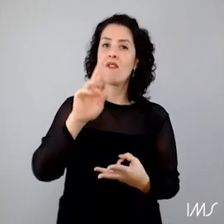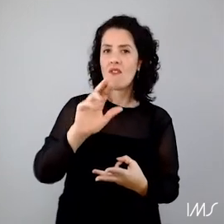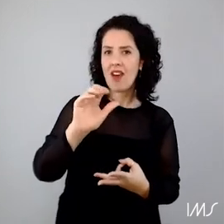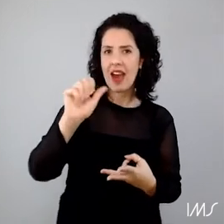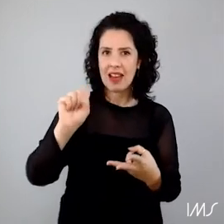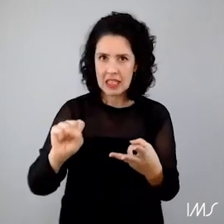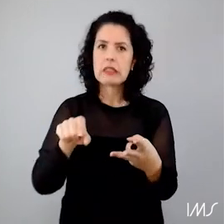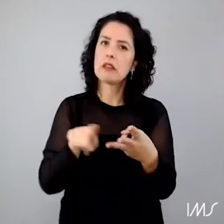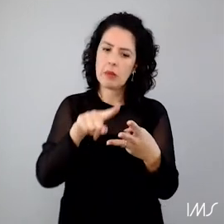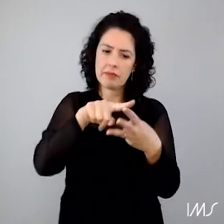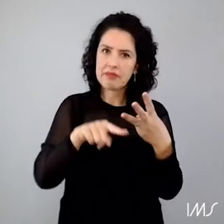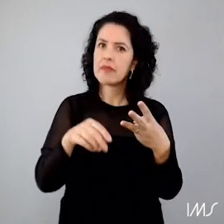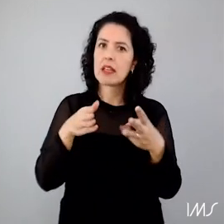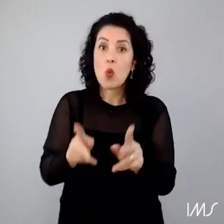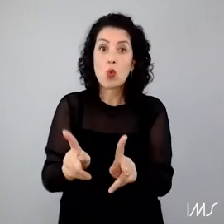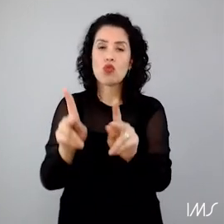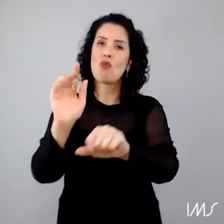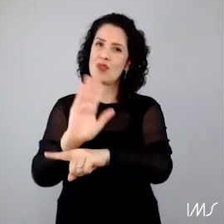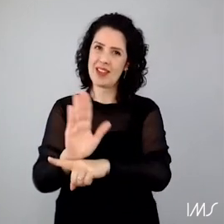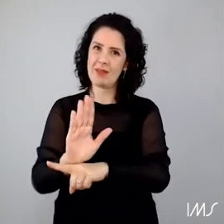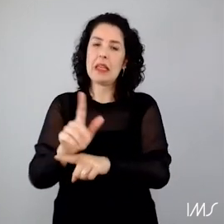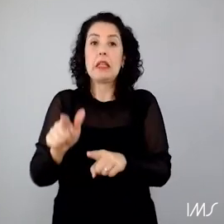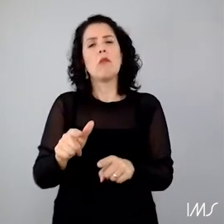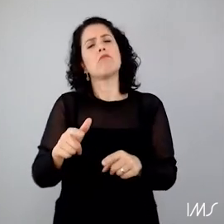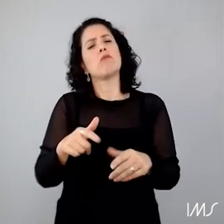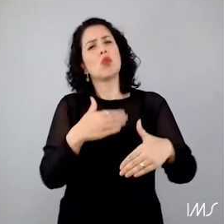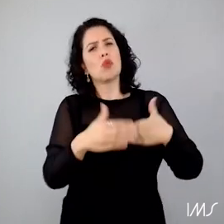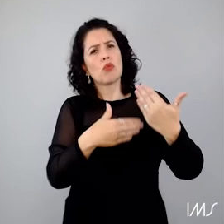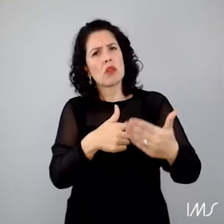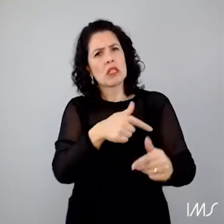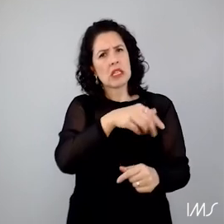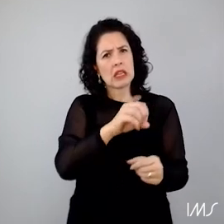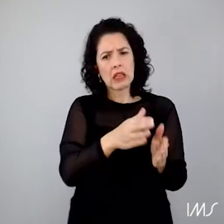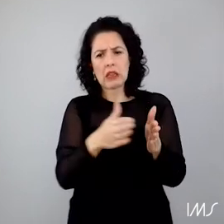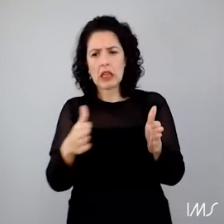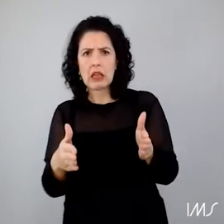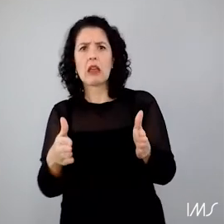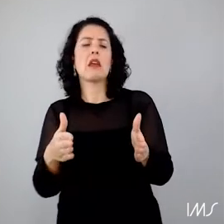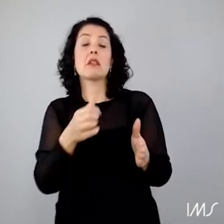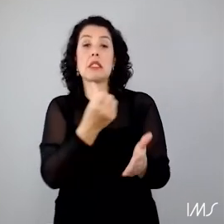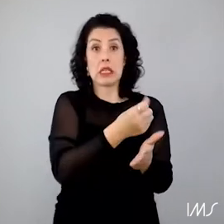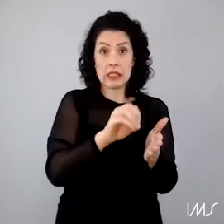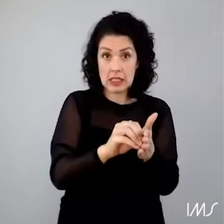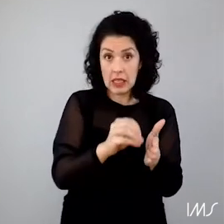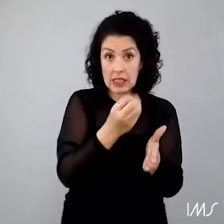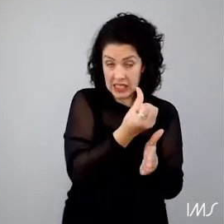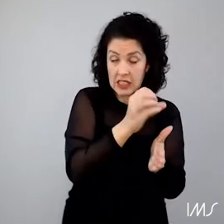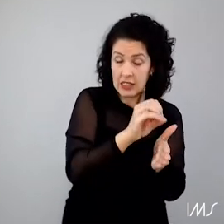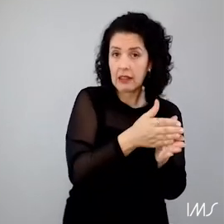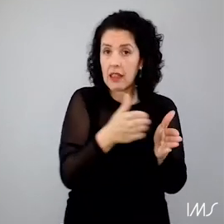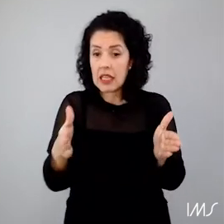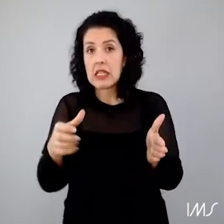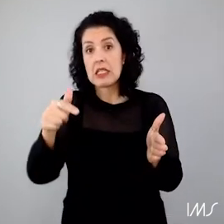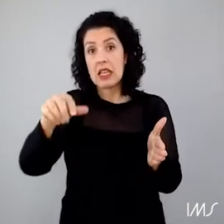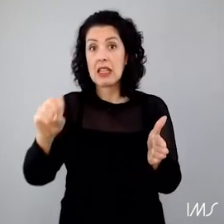gerações que começam a se formar, né, ao final dos anos 60, início dos anos 70, encontram, na verdade,